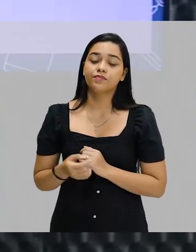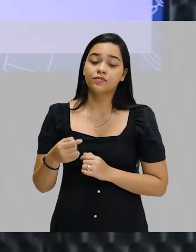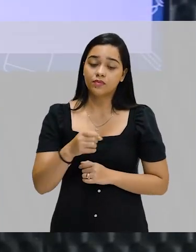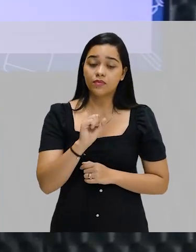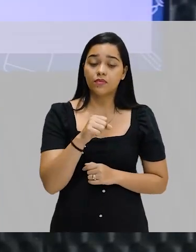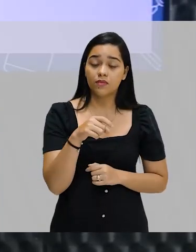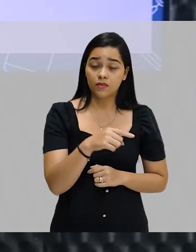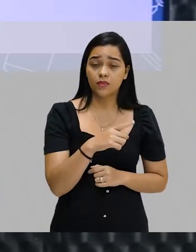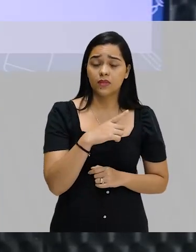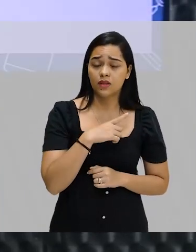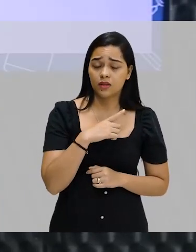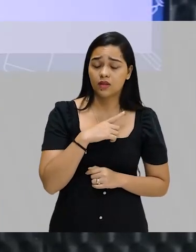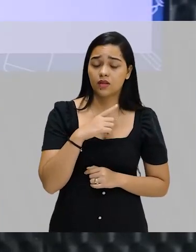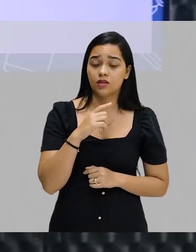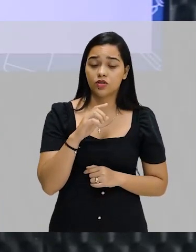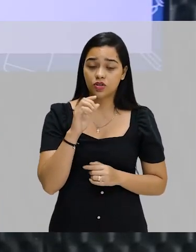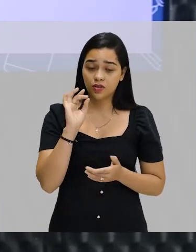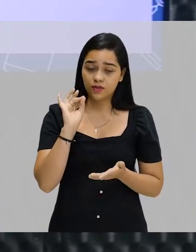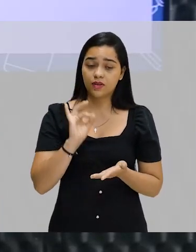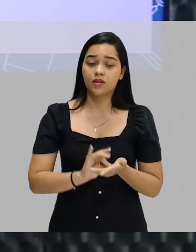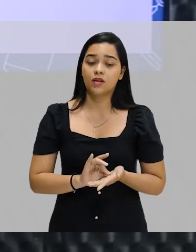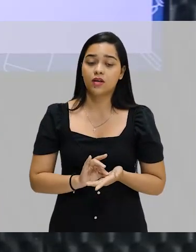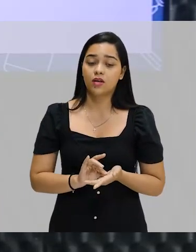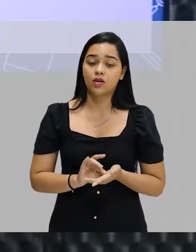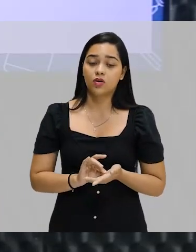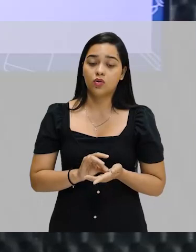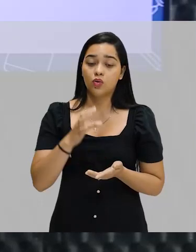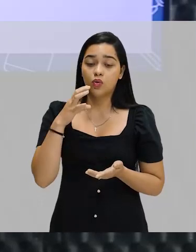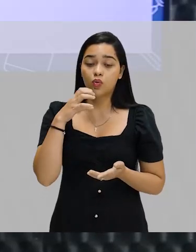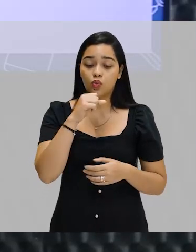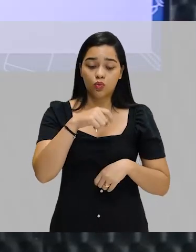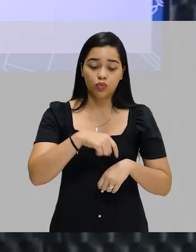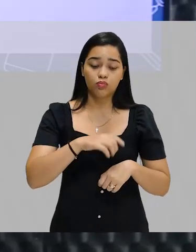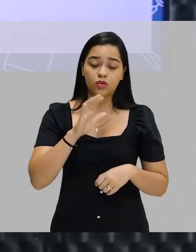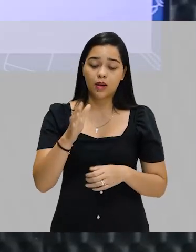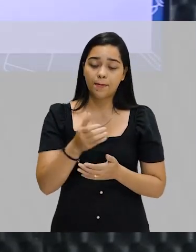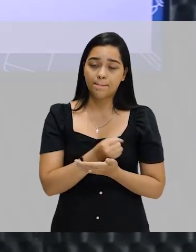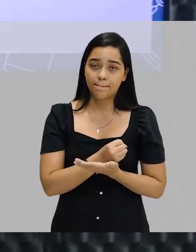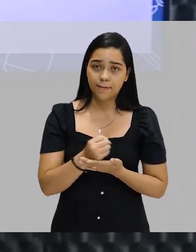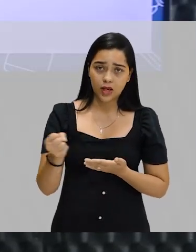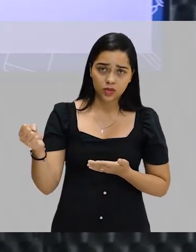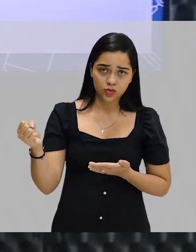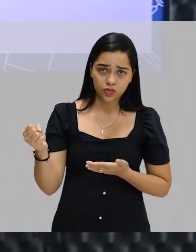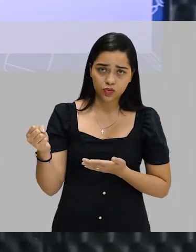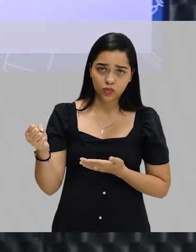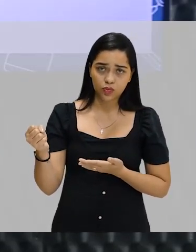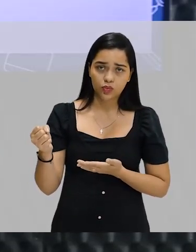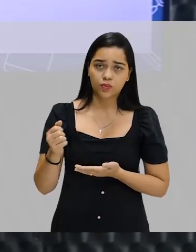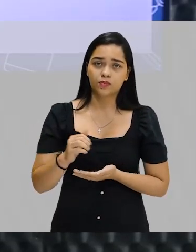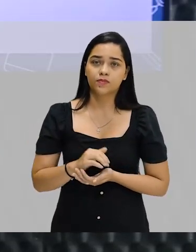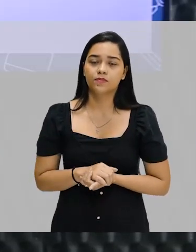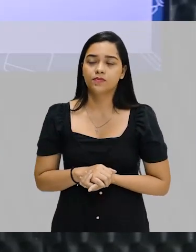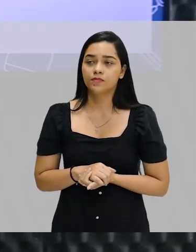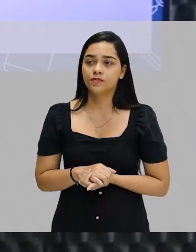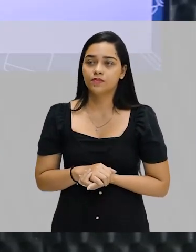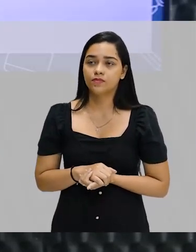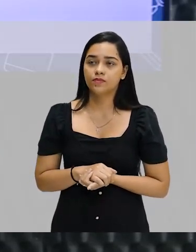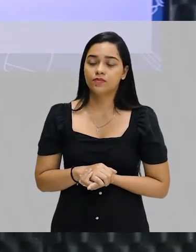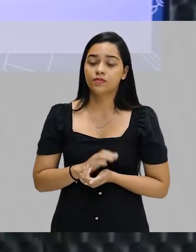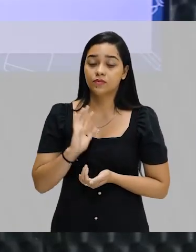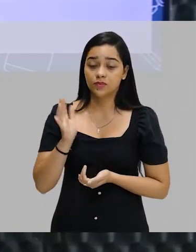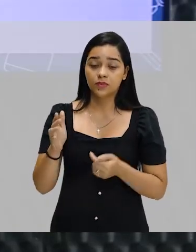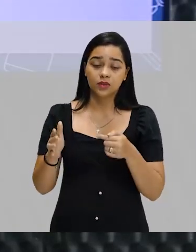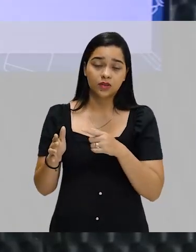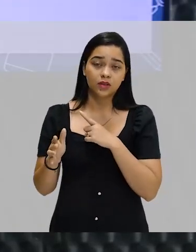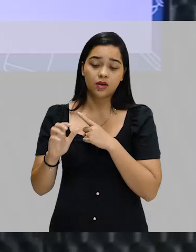tenho um advérbio de afirmação. O tempo curto, aí eu já coloco aqui um adjetivo. Aí eu tenho o já, que é